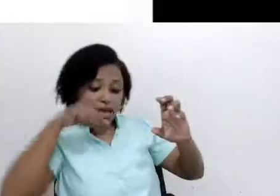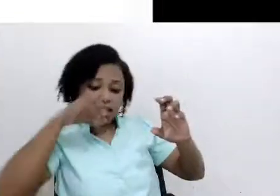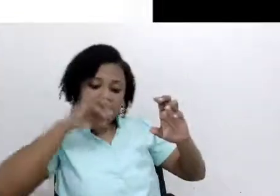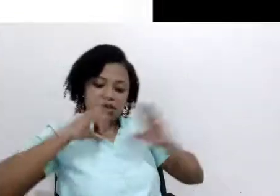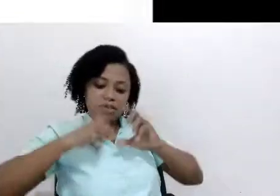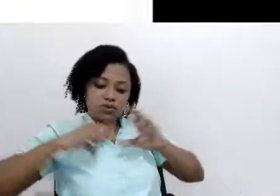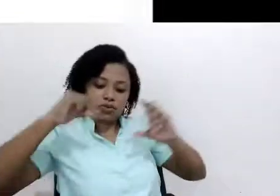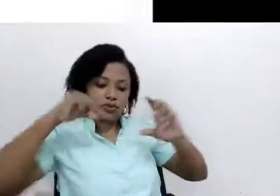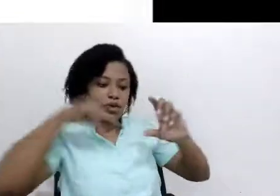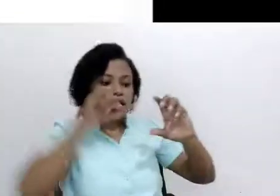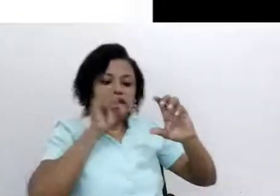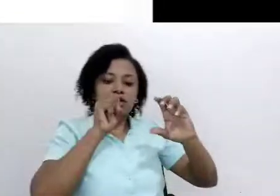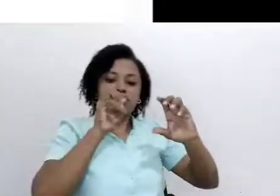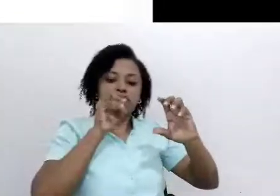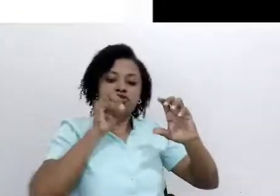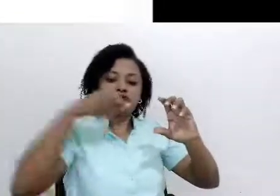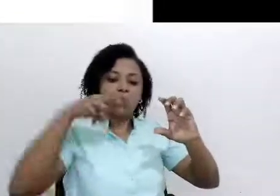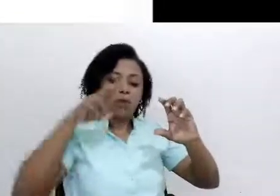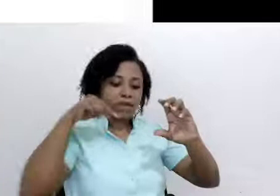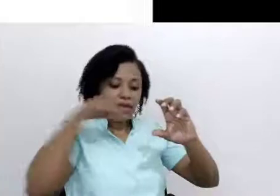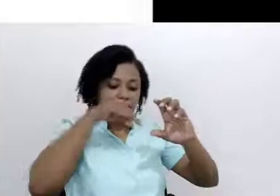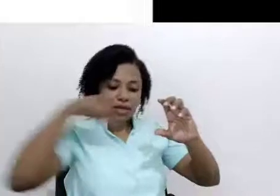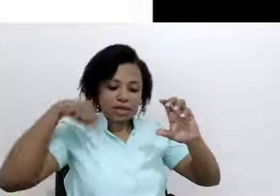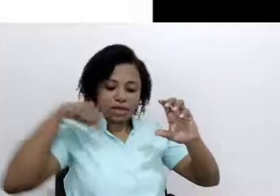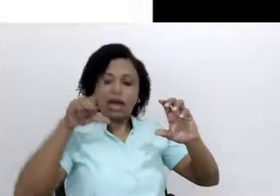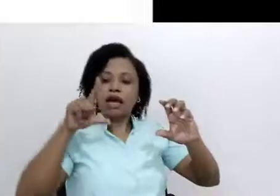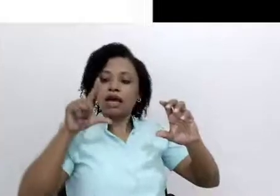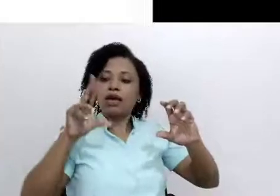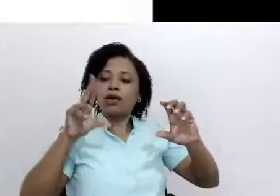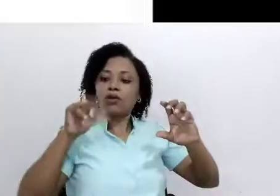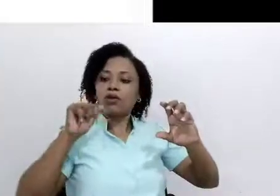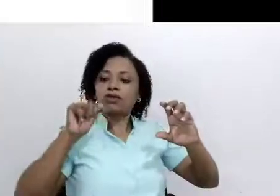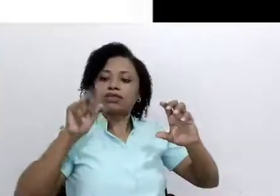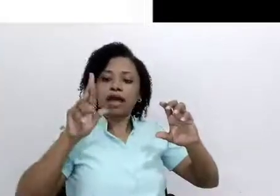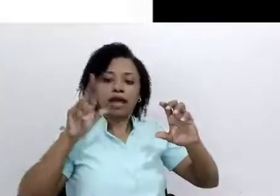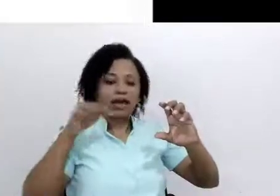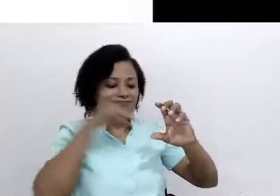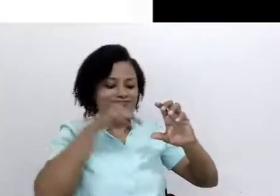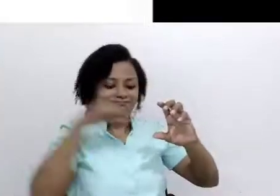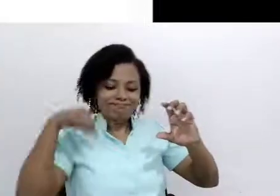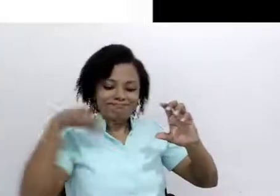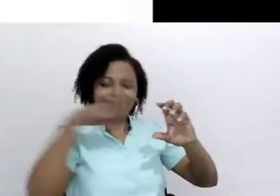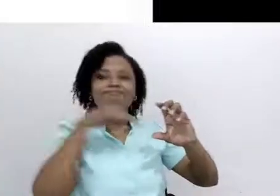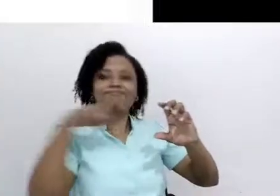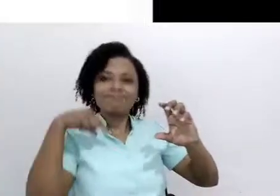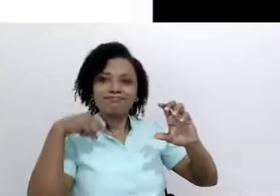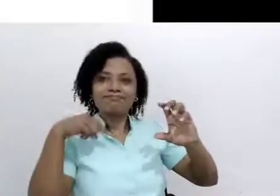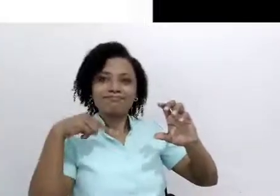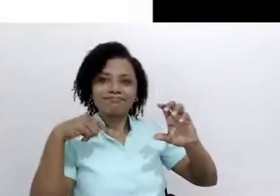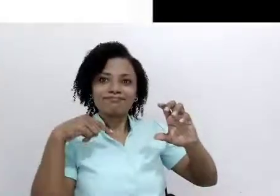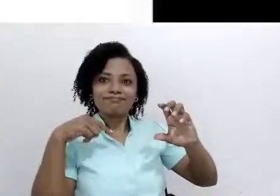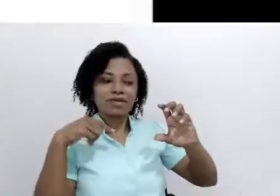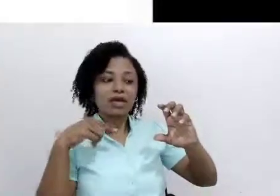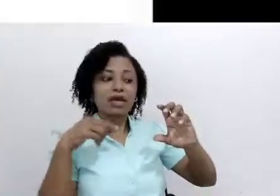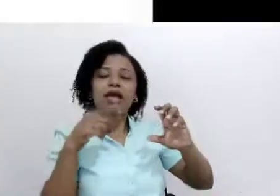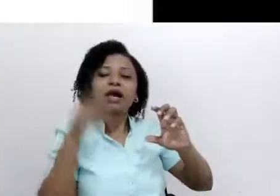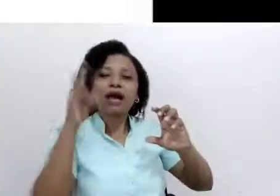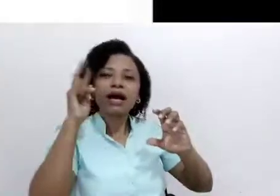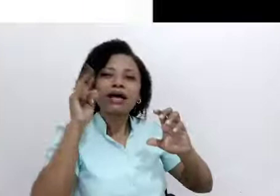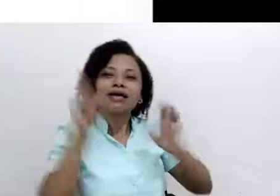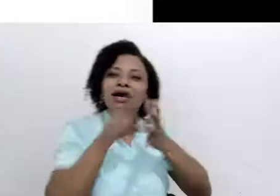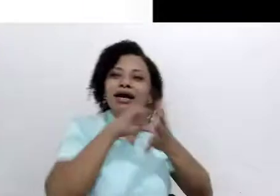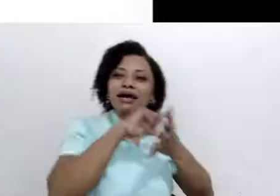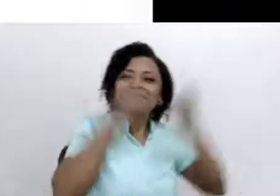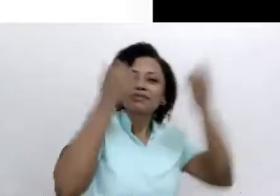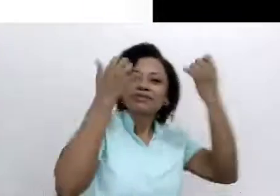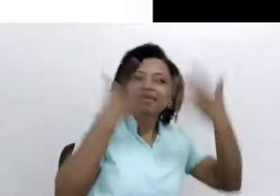na Lua. Isso quer dizer que o eclipse é lunar, porque eu não vou conseguir enxergar a Lua. Lembra que a gente consegue enxergar os